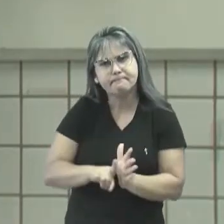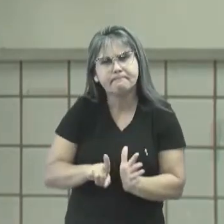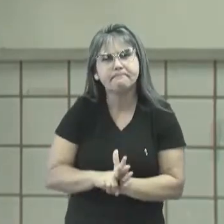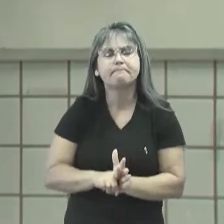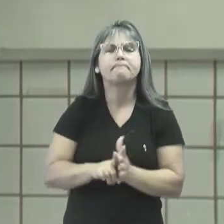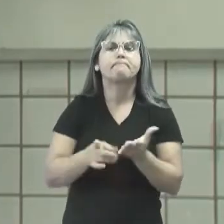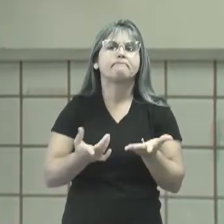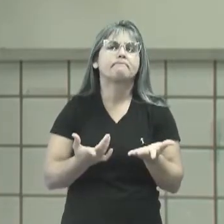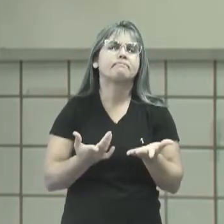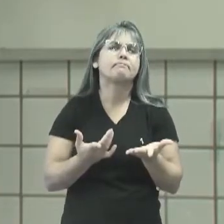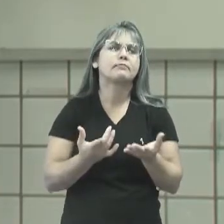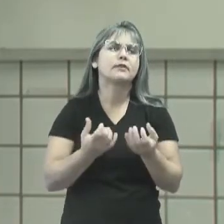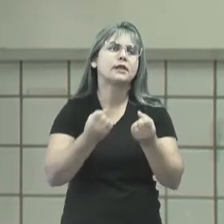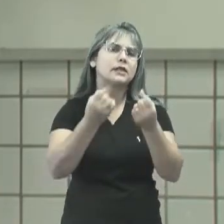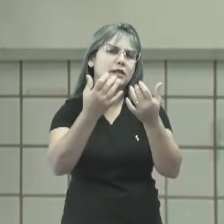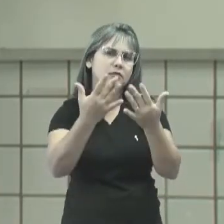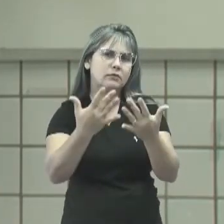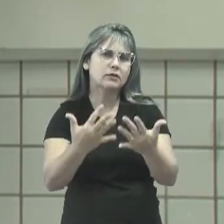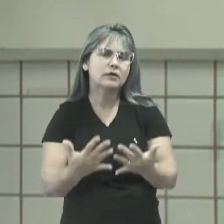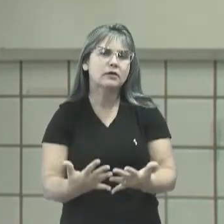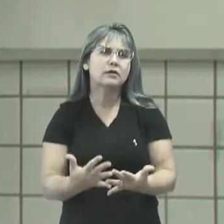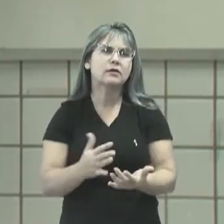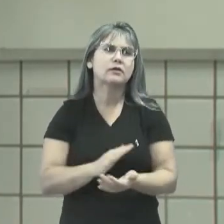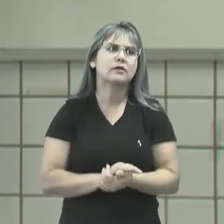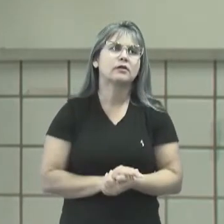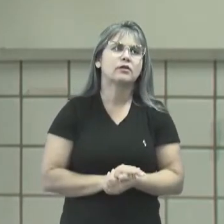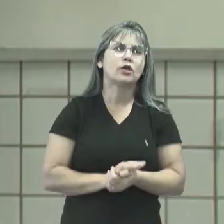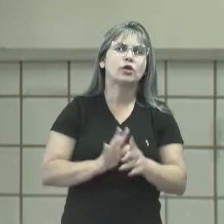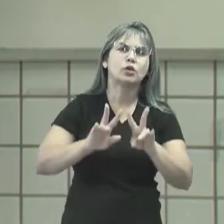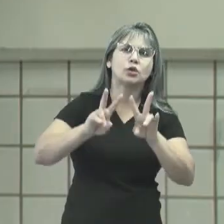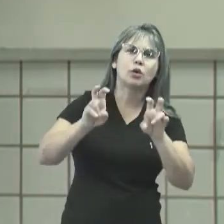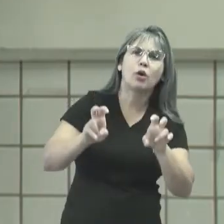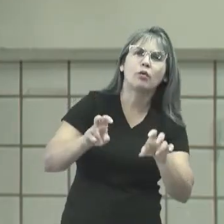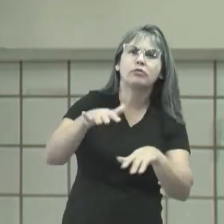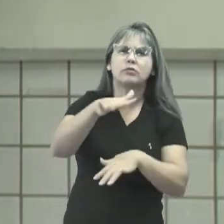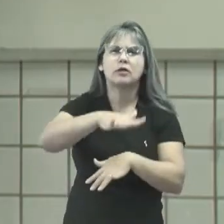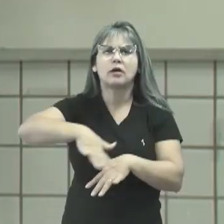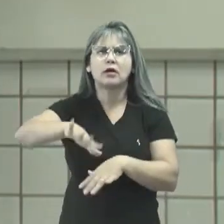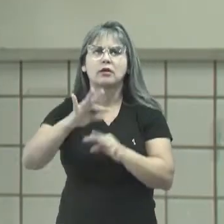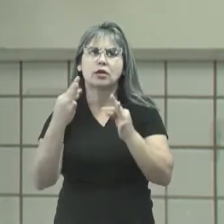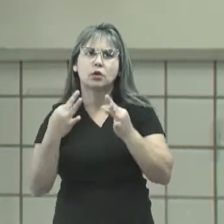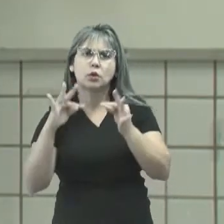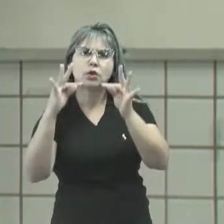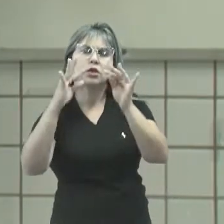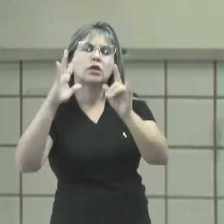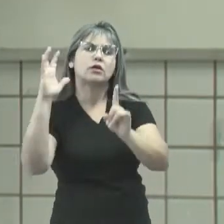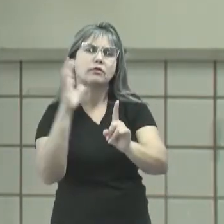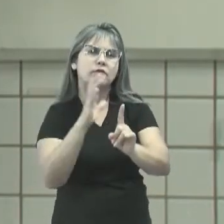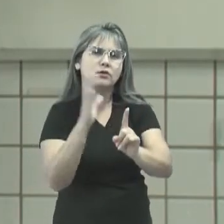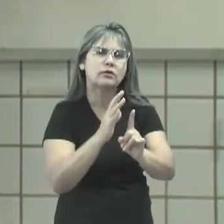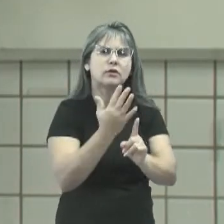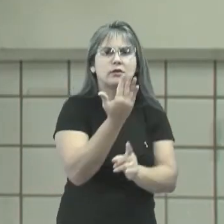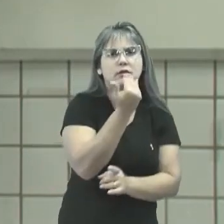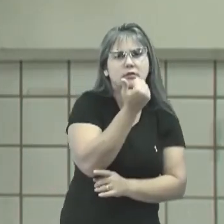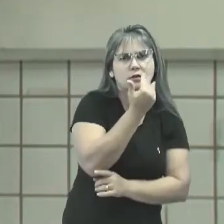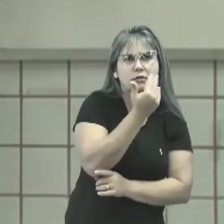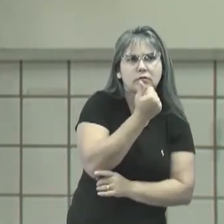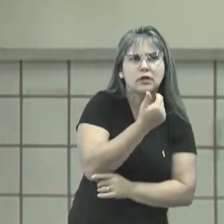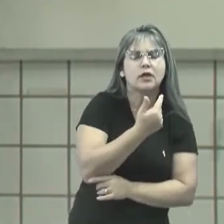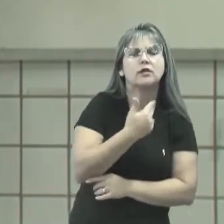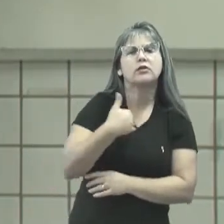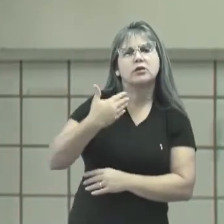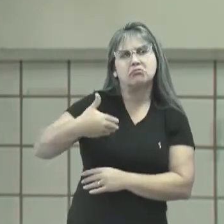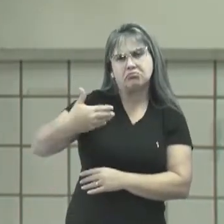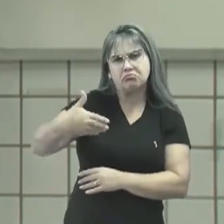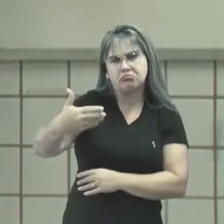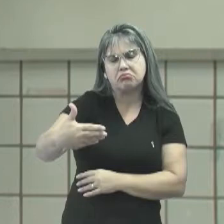questionamentos sobre alguns equipamentos eletrônicos, sobre a tecnologia influenciando a produção de alimentos, viu? E aí fomos respondendo